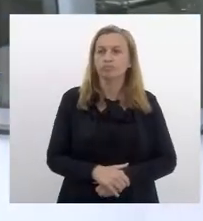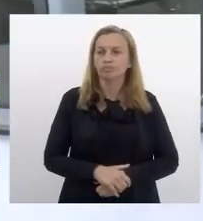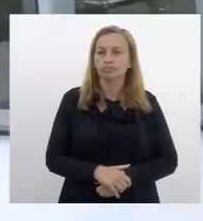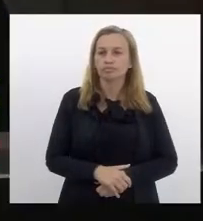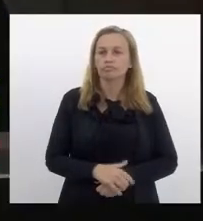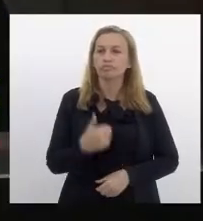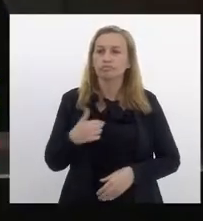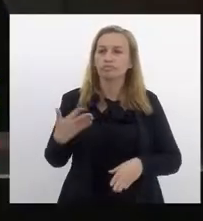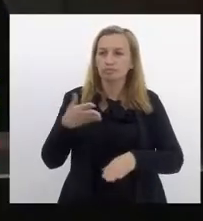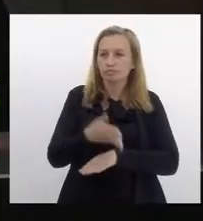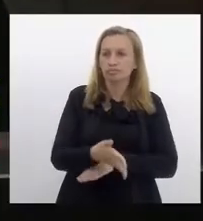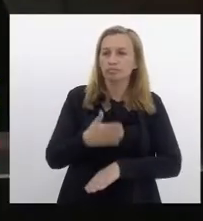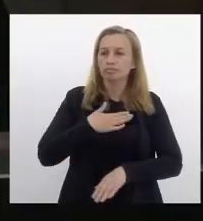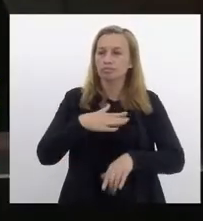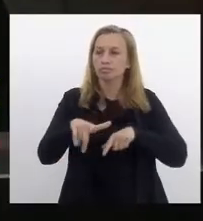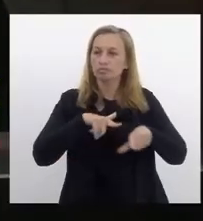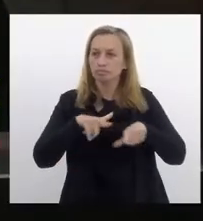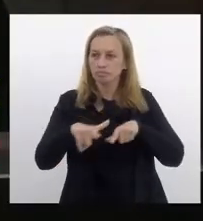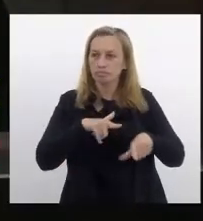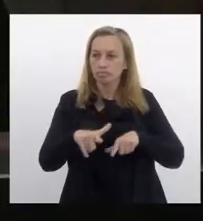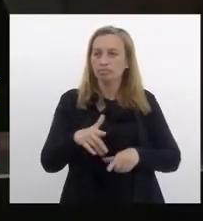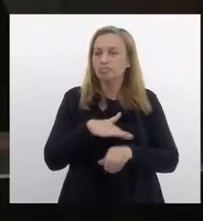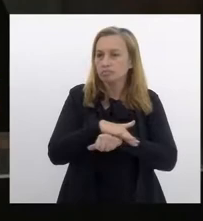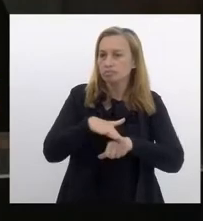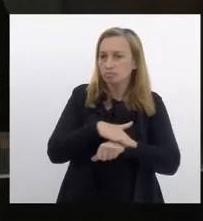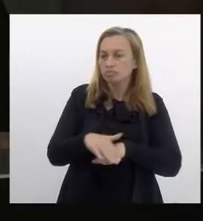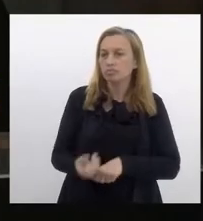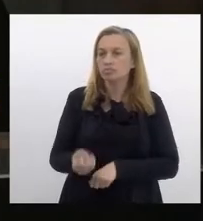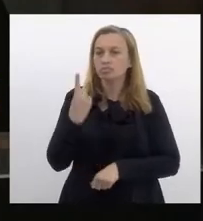Desde que eu entrei no meu mandato, eu conversei com o